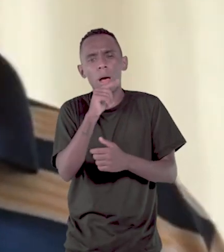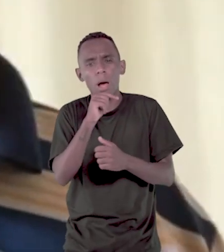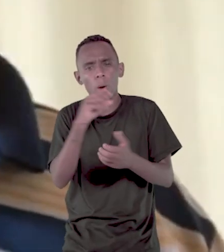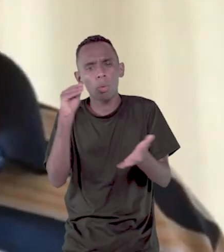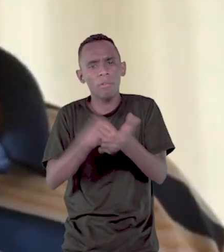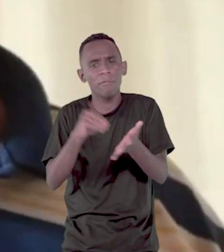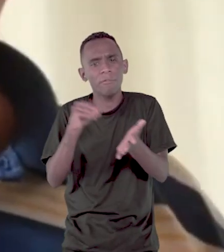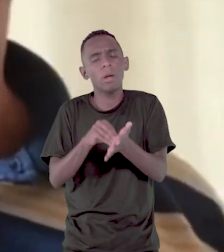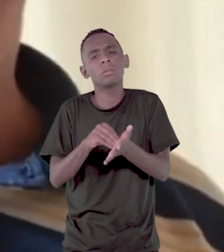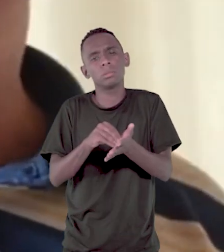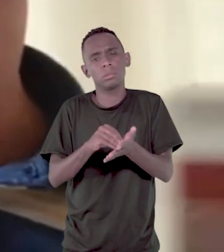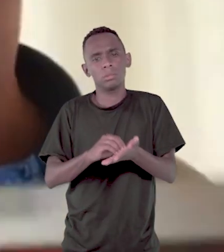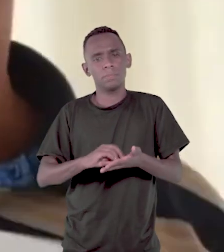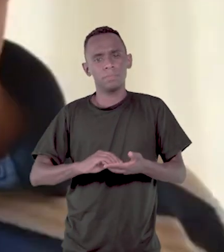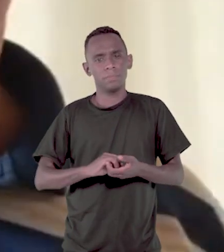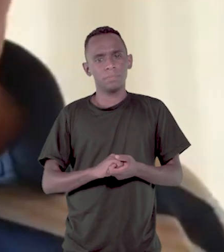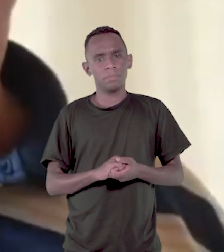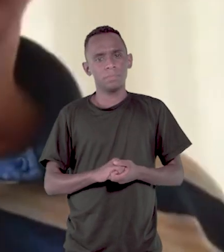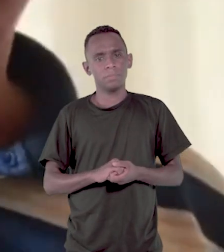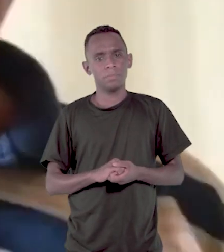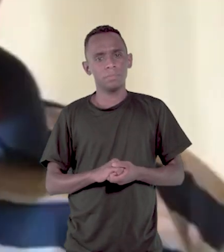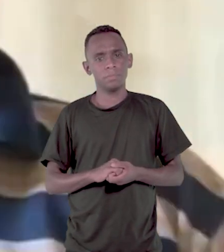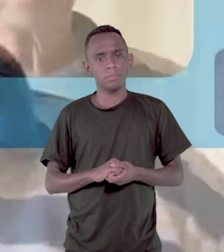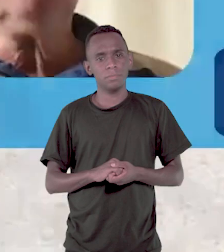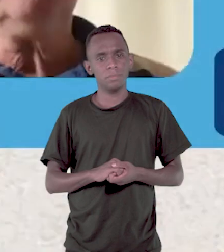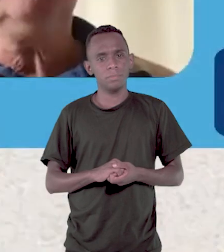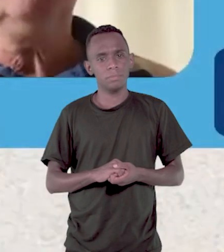a aguardar caranguejos.